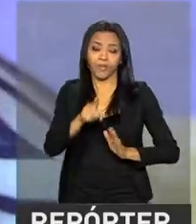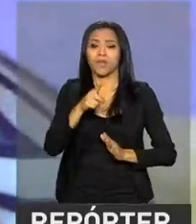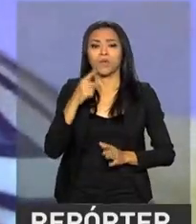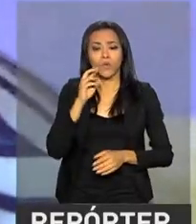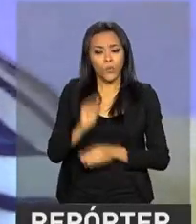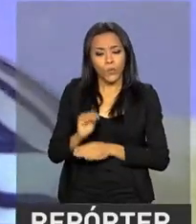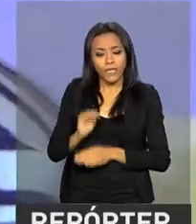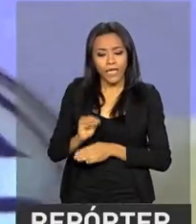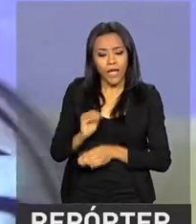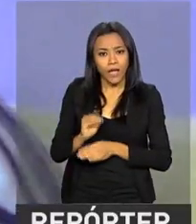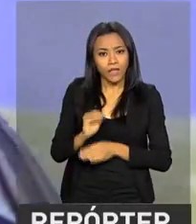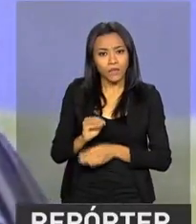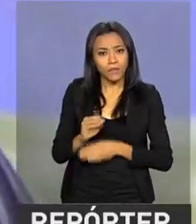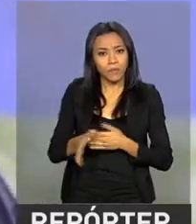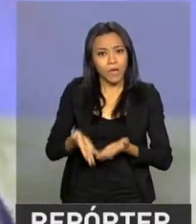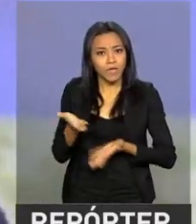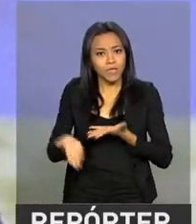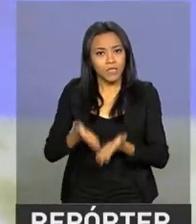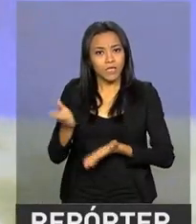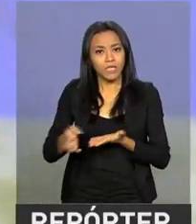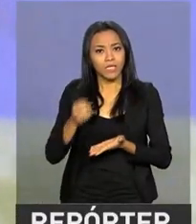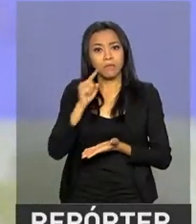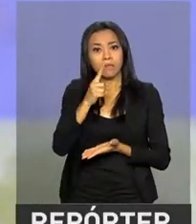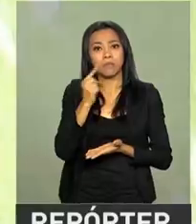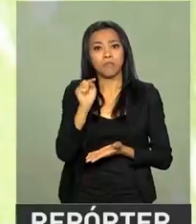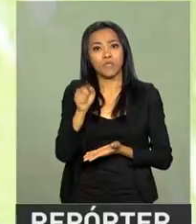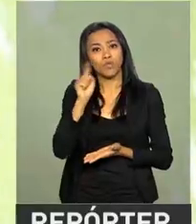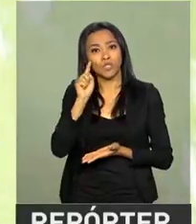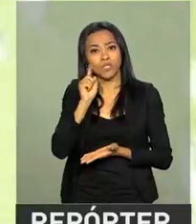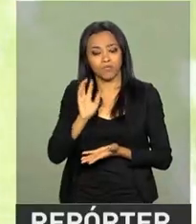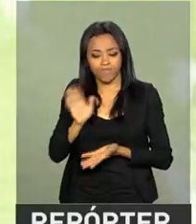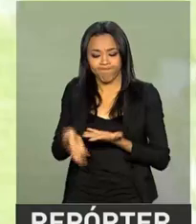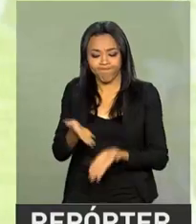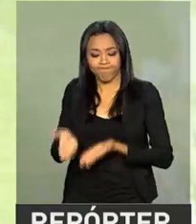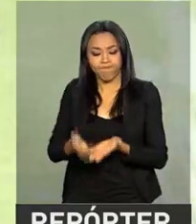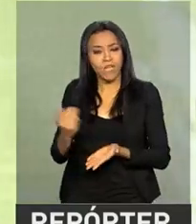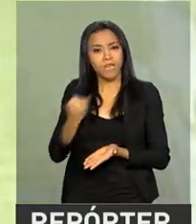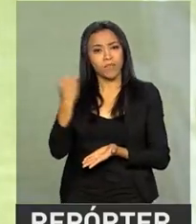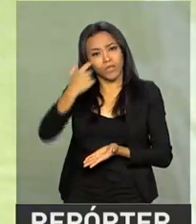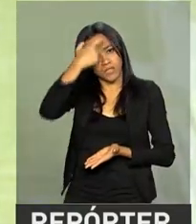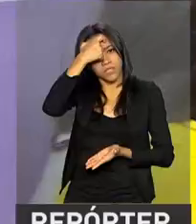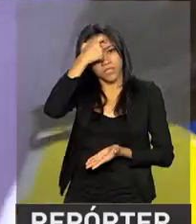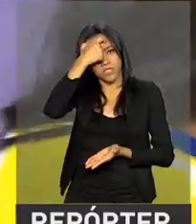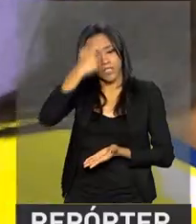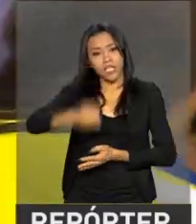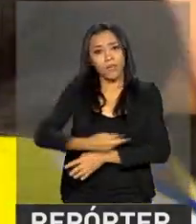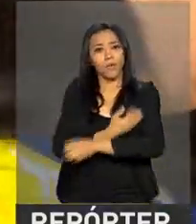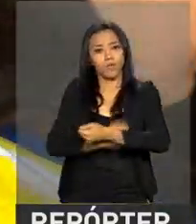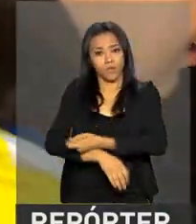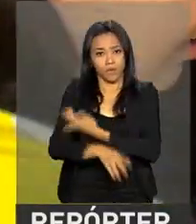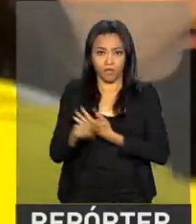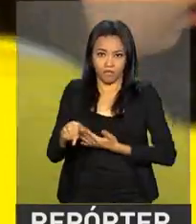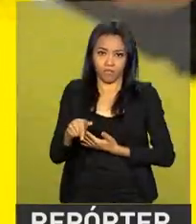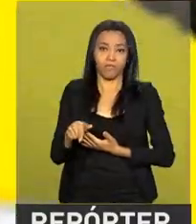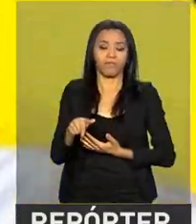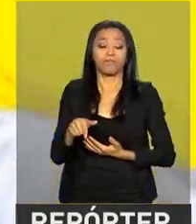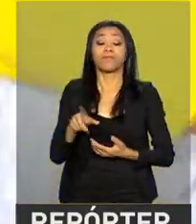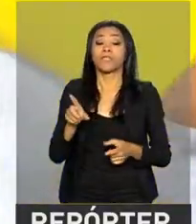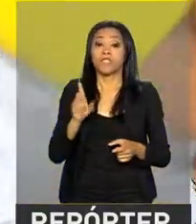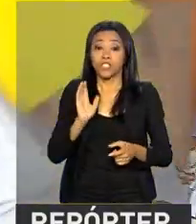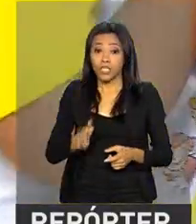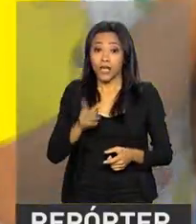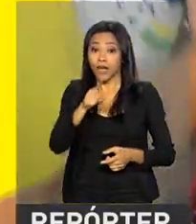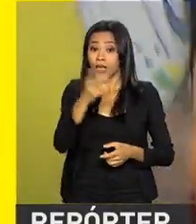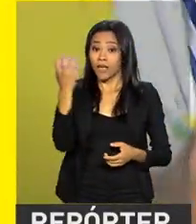primeiros 1.000 dias de vida são de muita importância para a saúde mental e emocional. De lá para cá, ela já